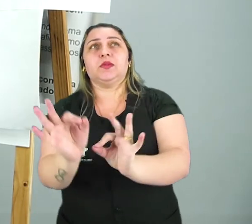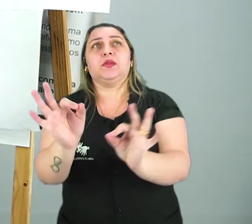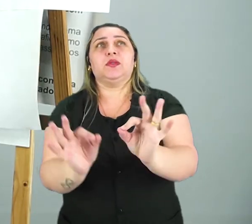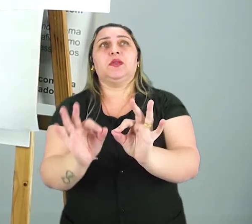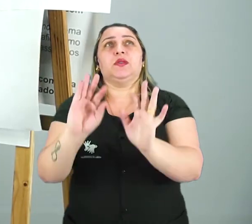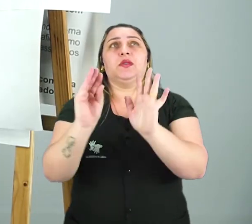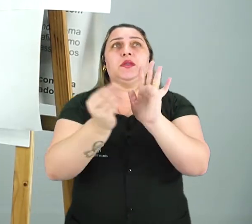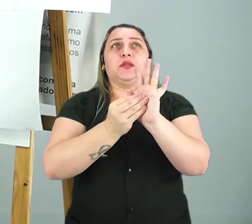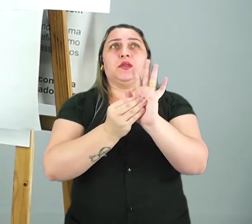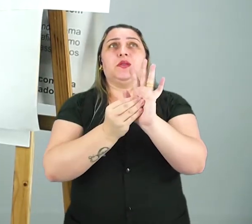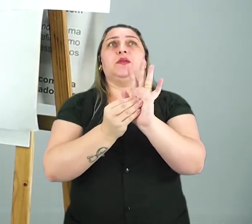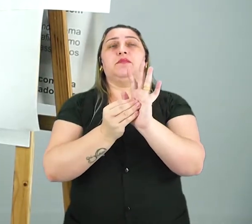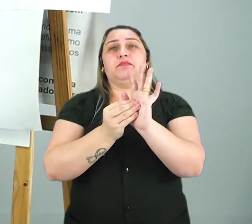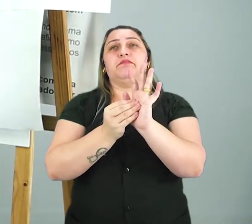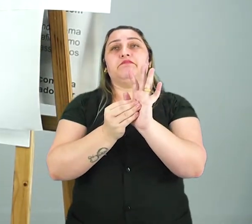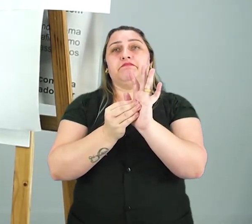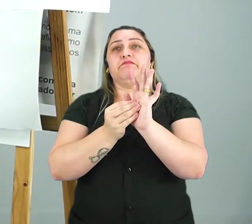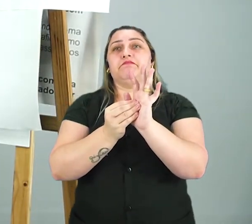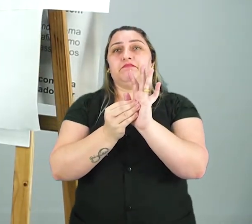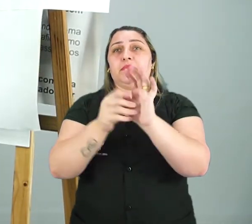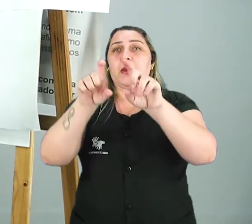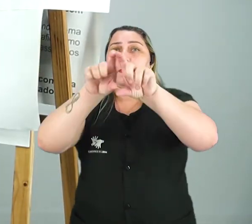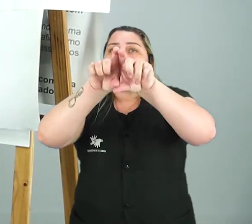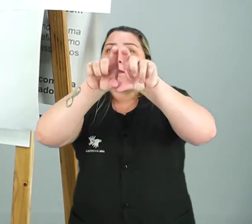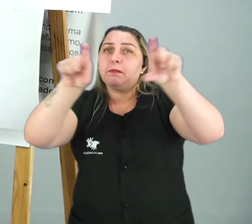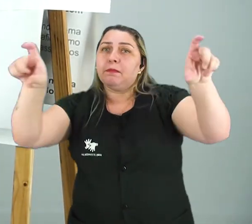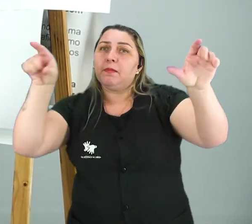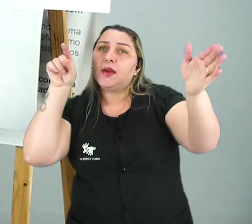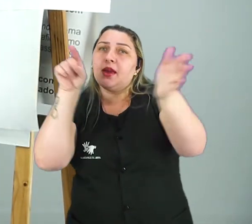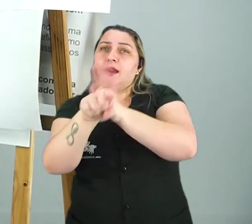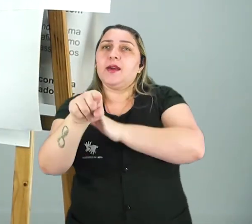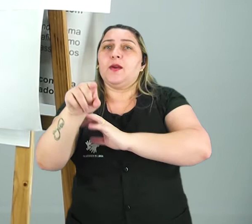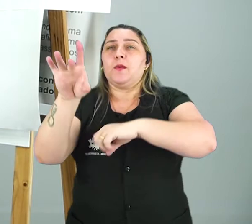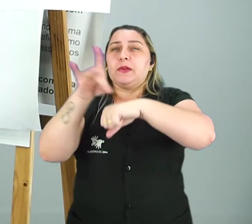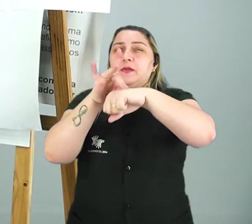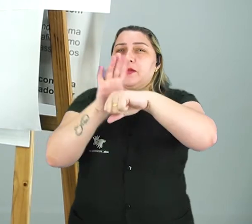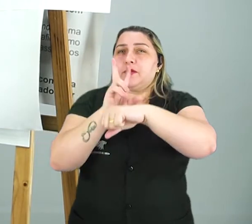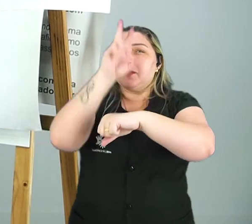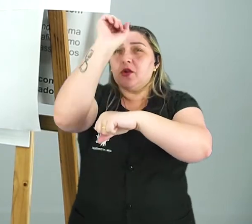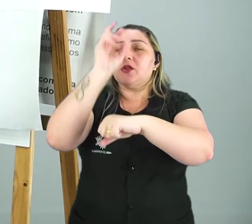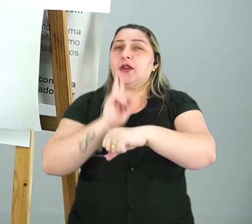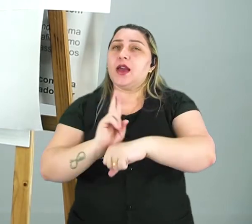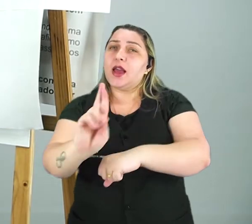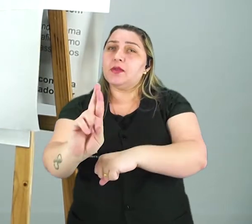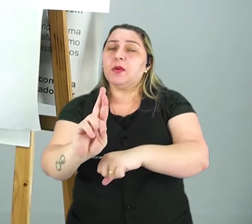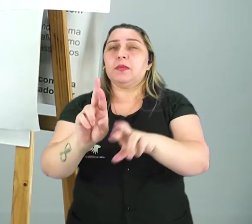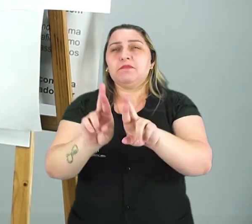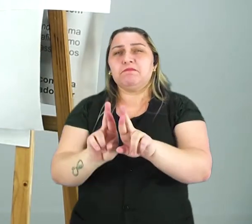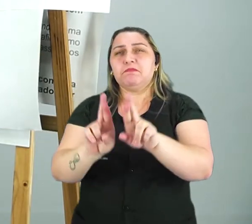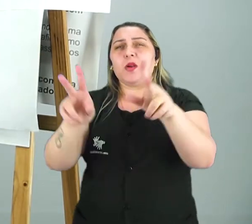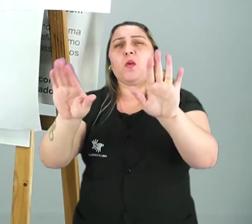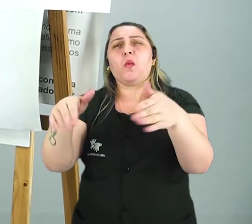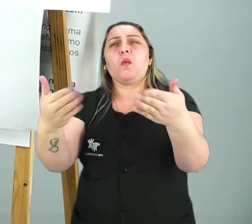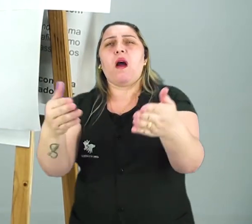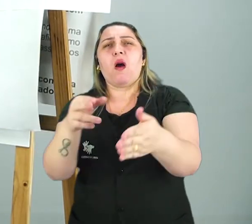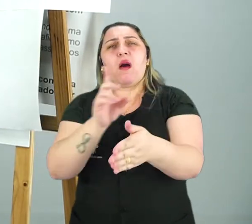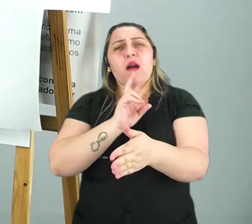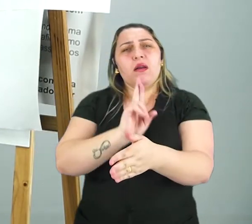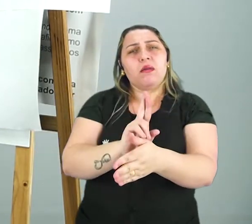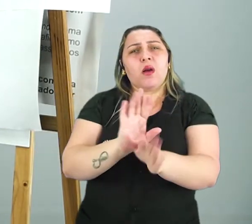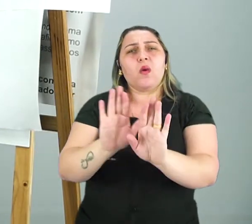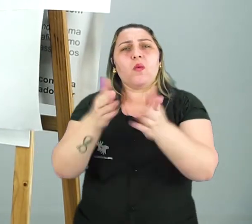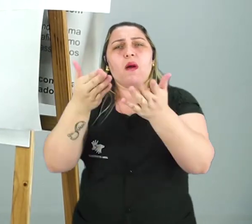aqui, ó. Destaque a pergunta, no caso, né? E a resposta para a gente diferenciar a pergunta